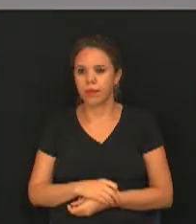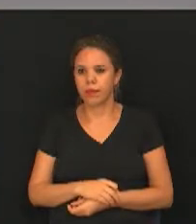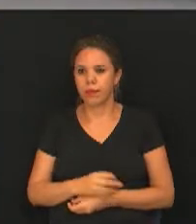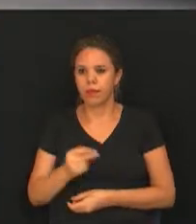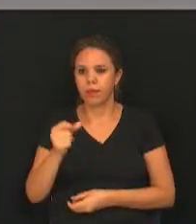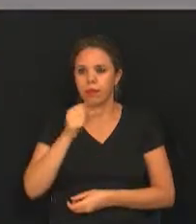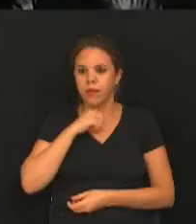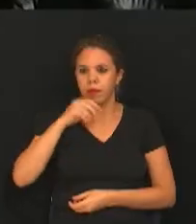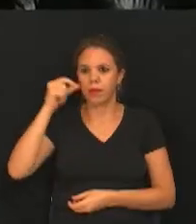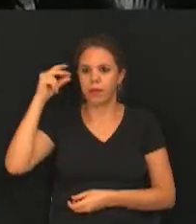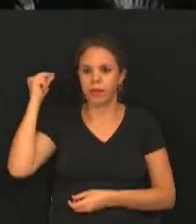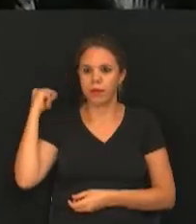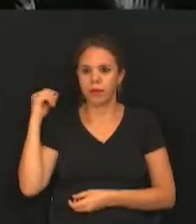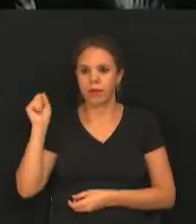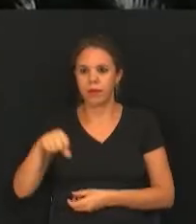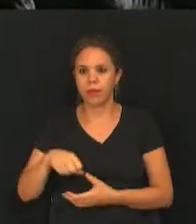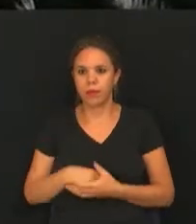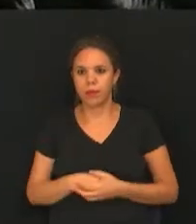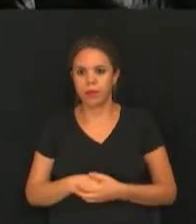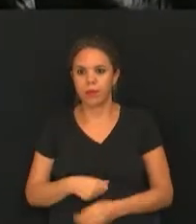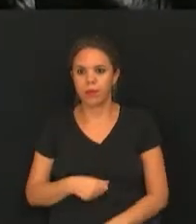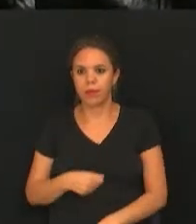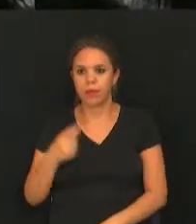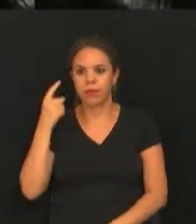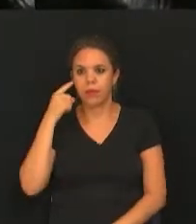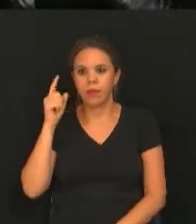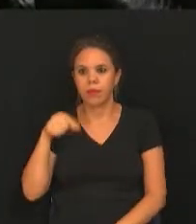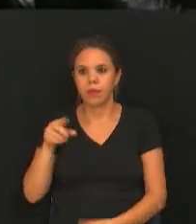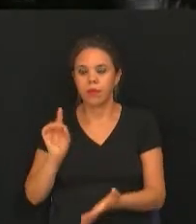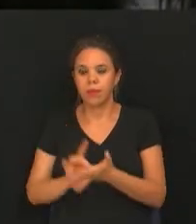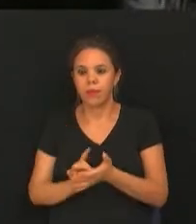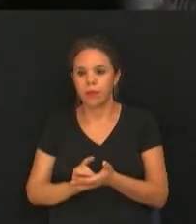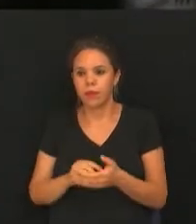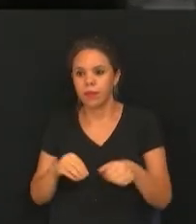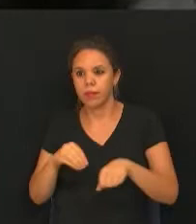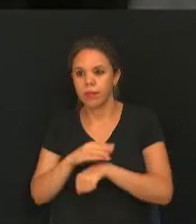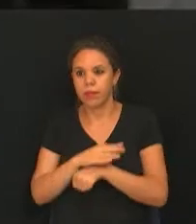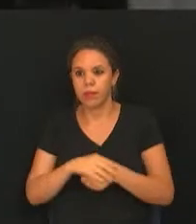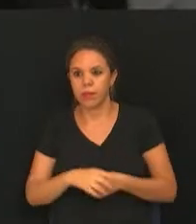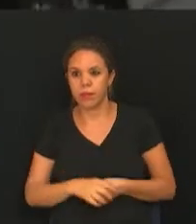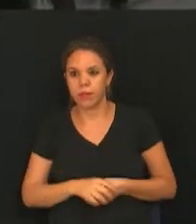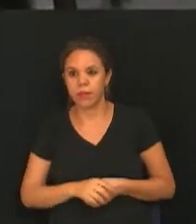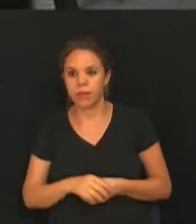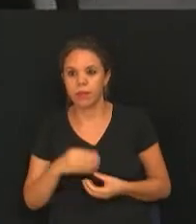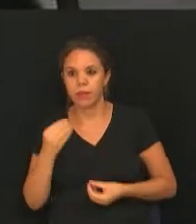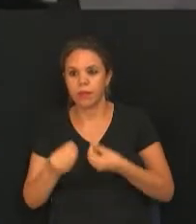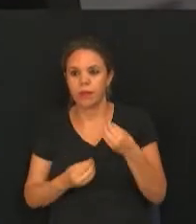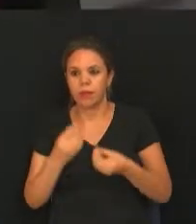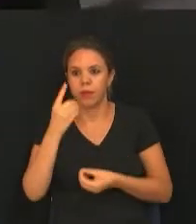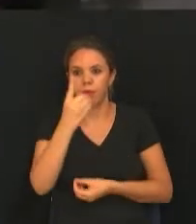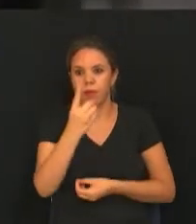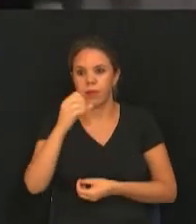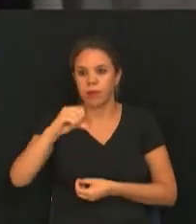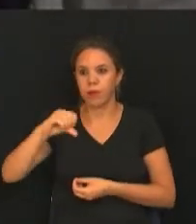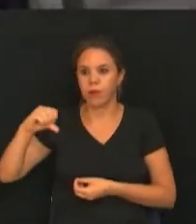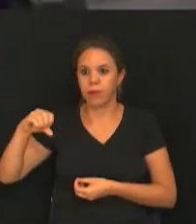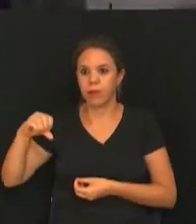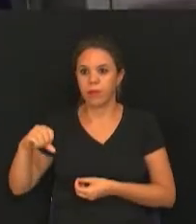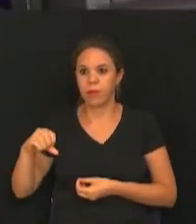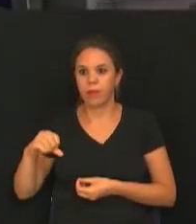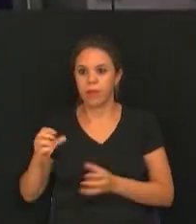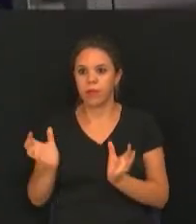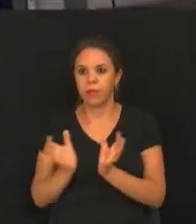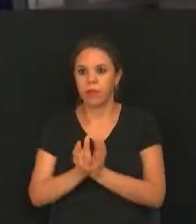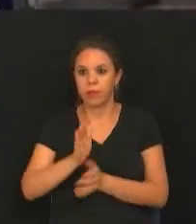né? E a ideia, Mariana, é realmente trazer como era lá em 1909, que começou com o Corpo de